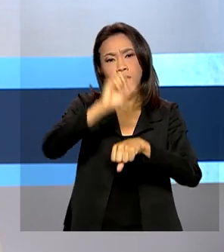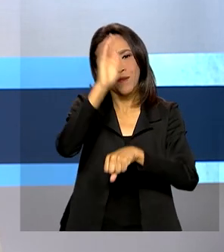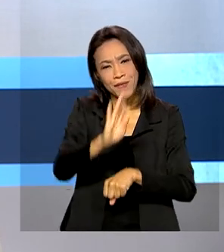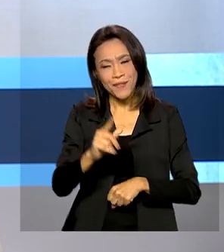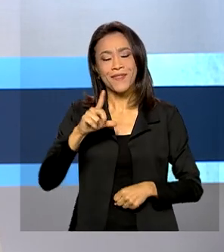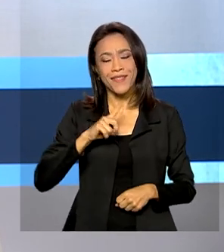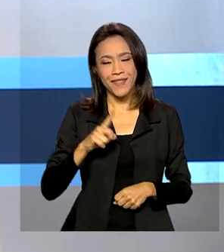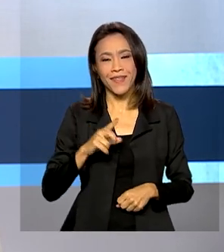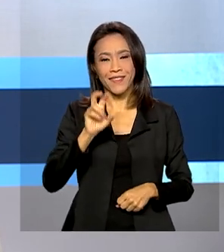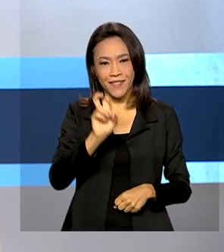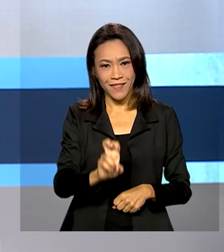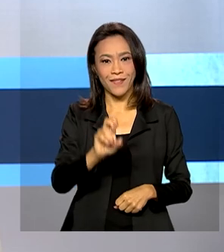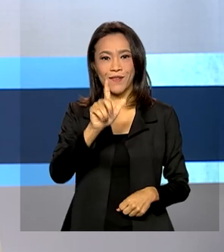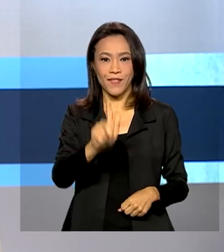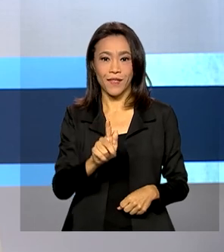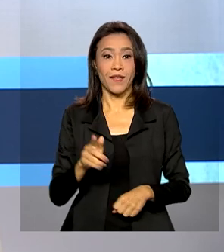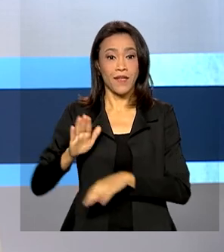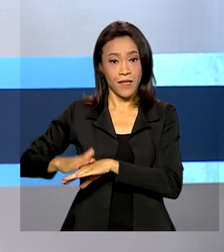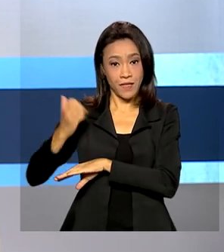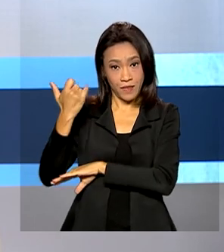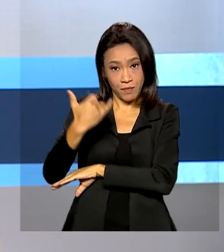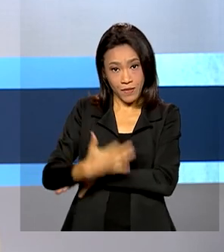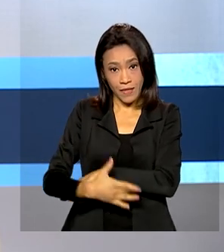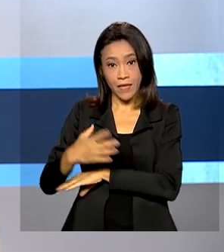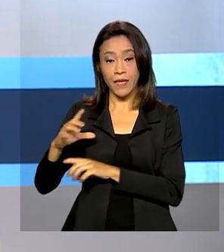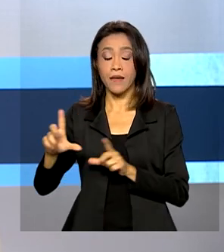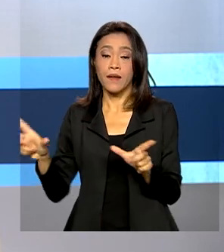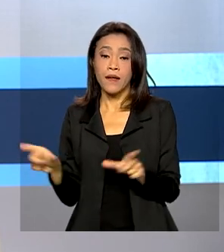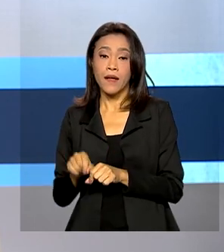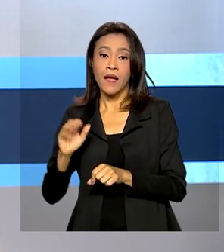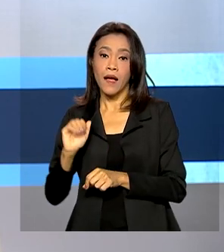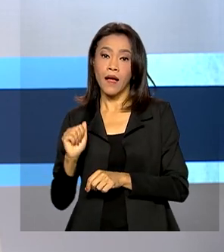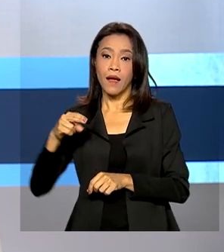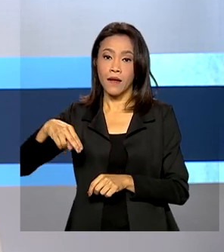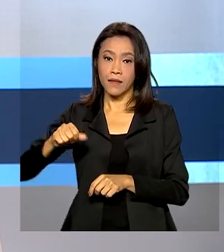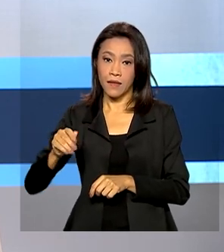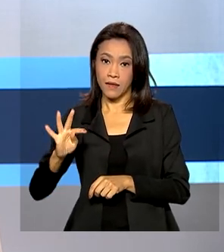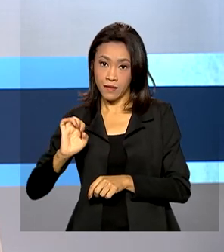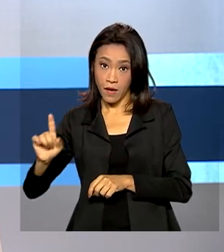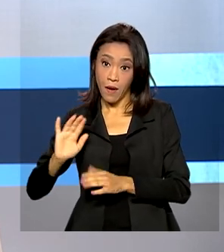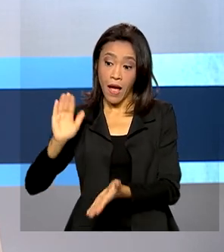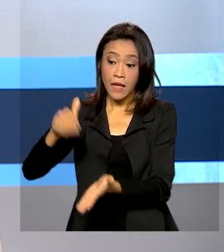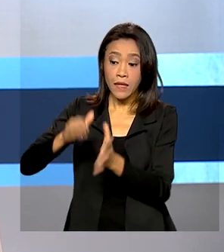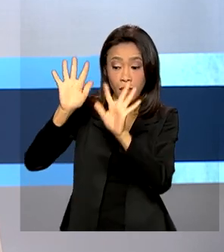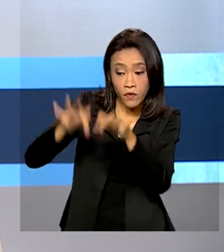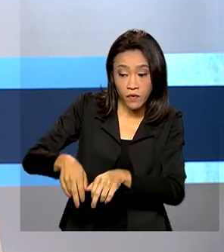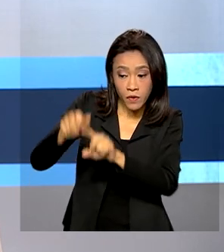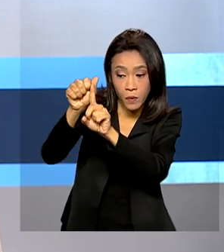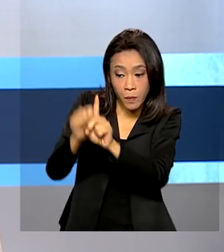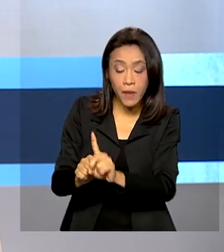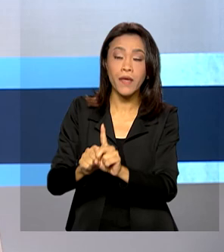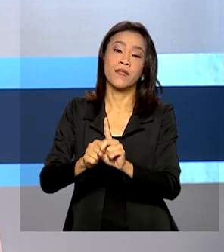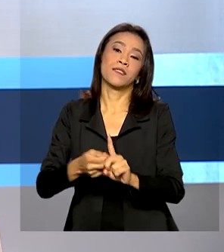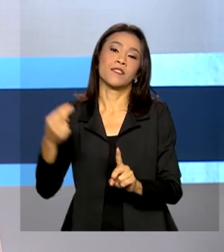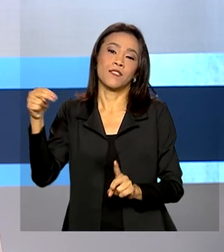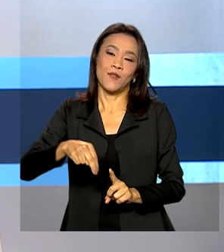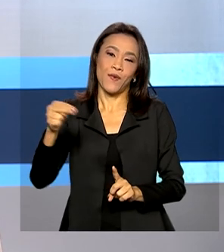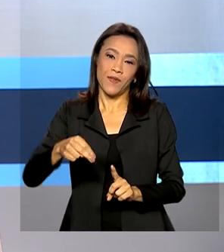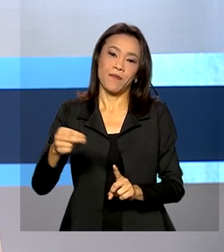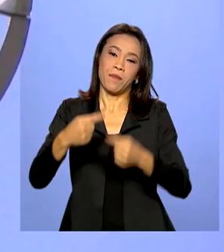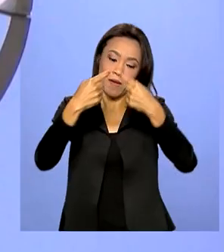essa tecnologia de acordo com a Anatel as operadoras tem até o fim de novembro para ligar as estações previstas para a região